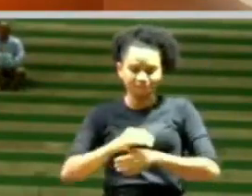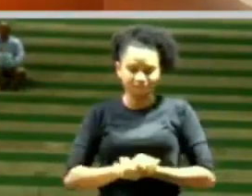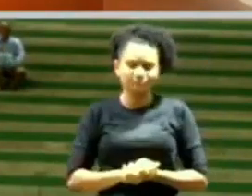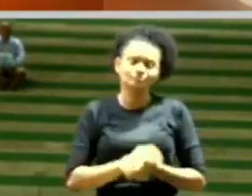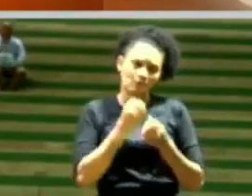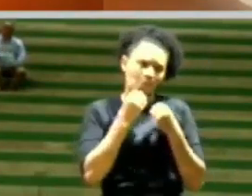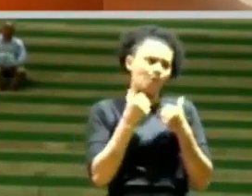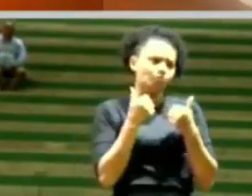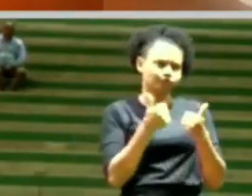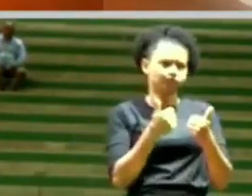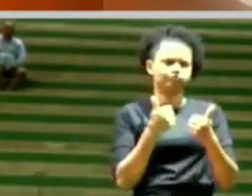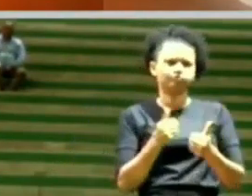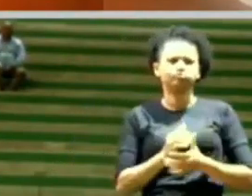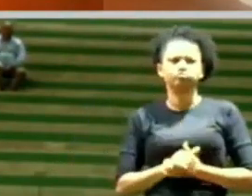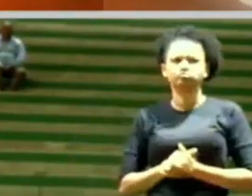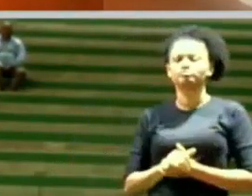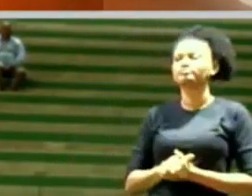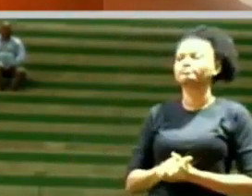Tá bom.